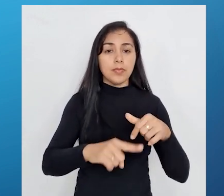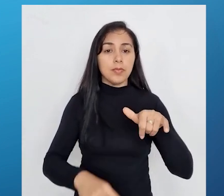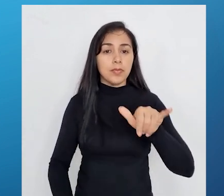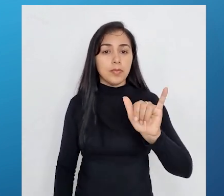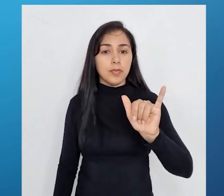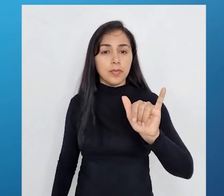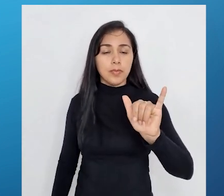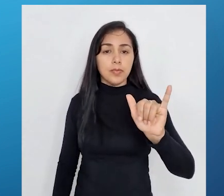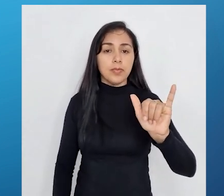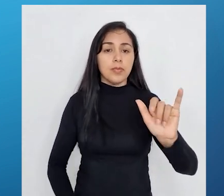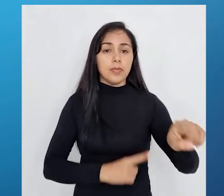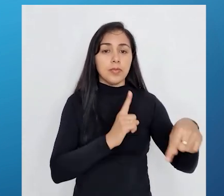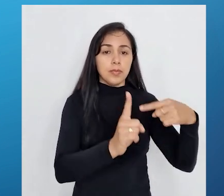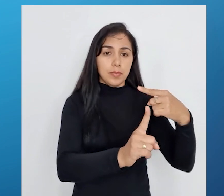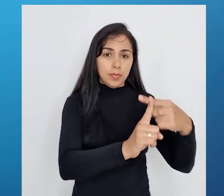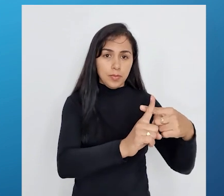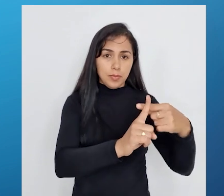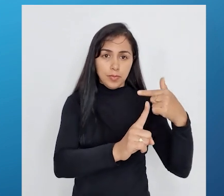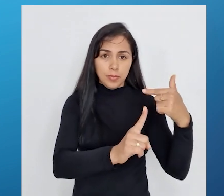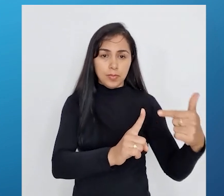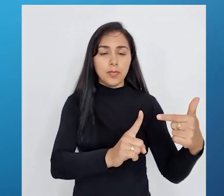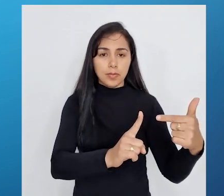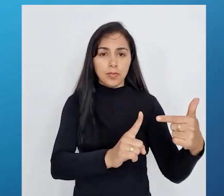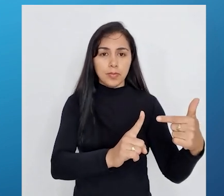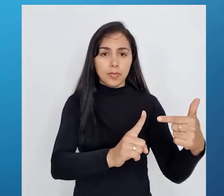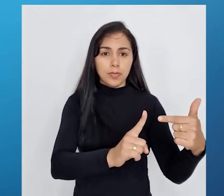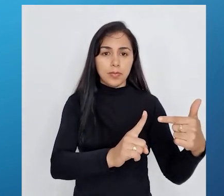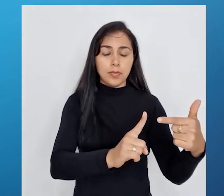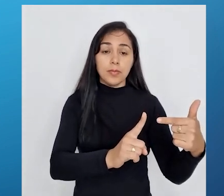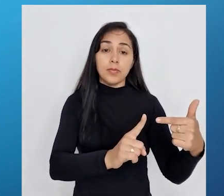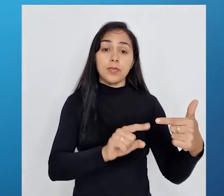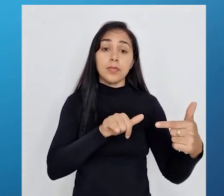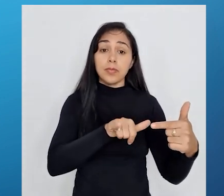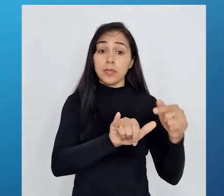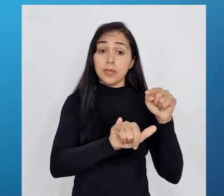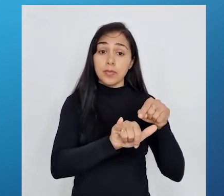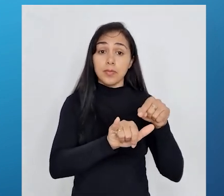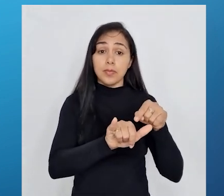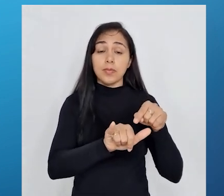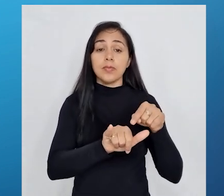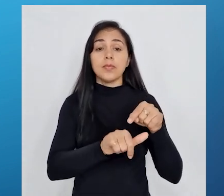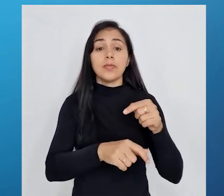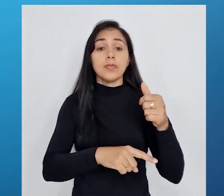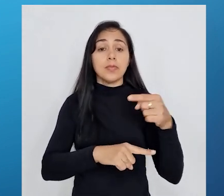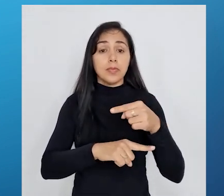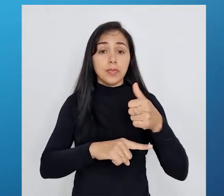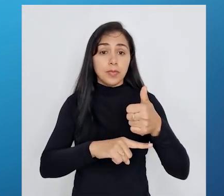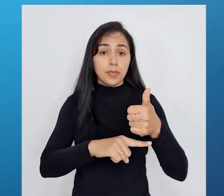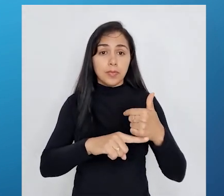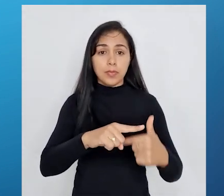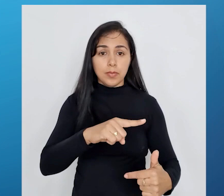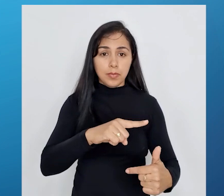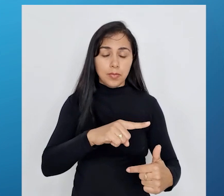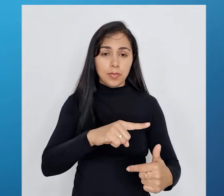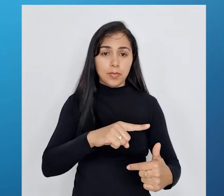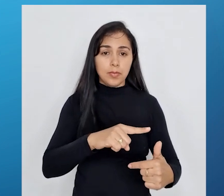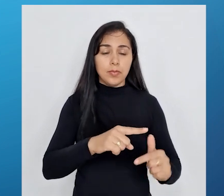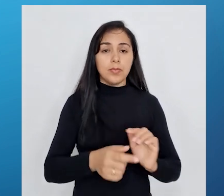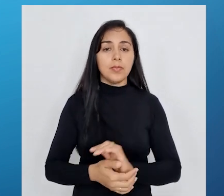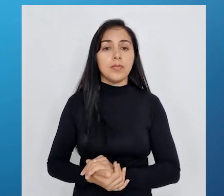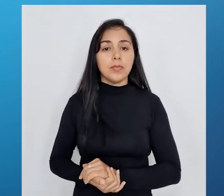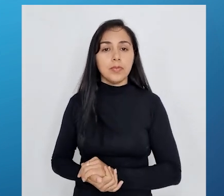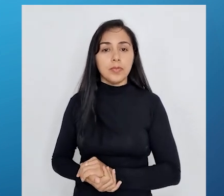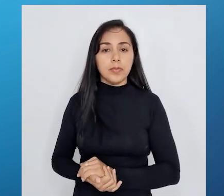mais 2. Então, seria menos 1 sobre 2 mais 2, né? Aqui nós teríamos